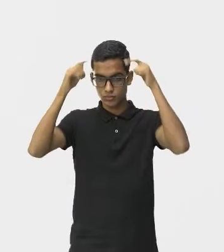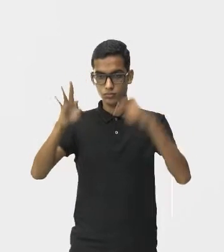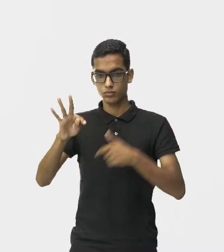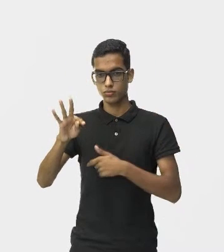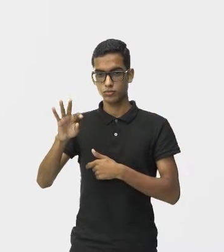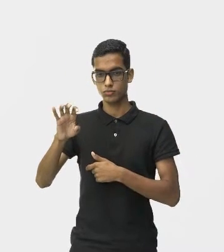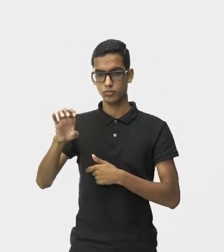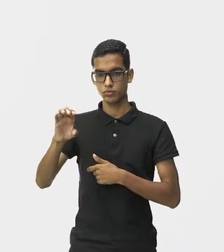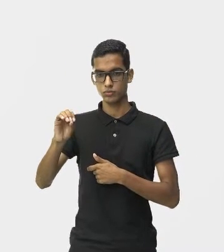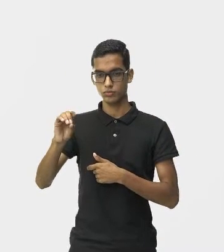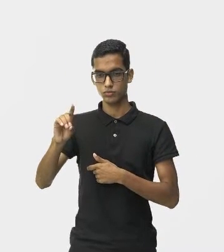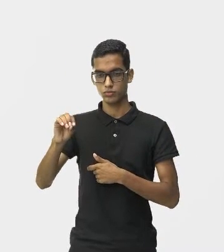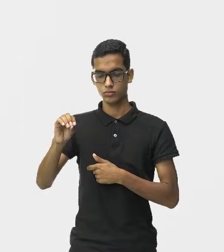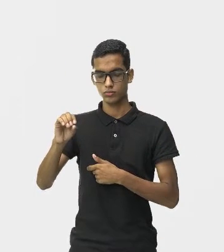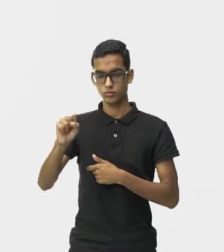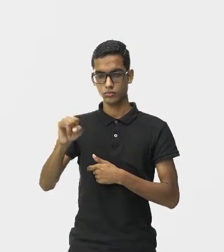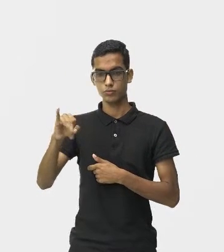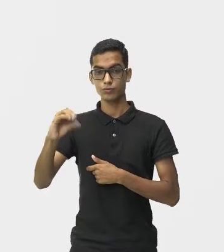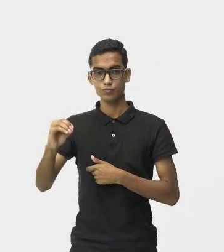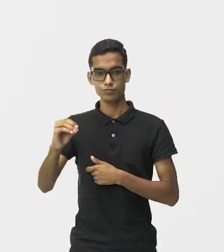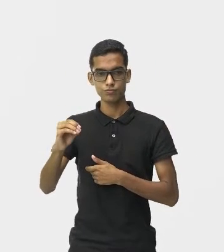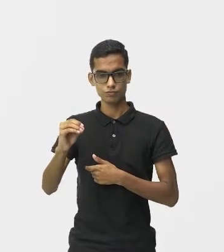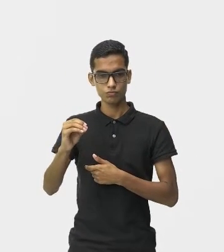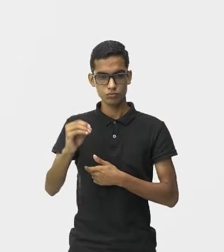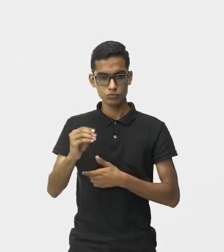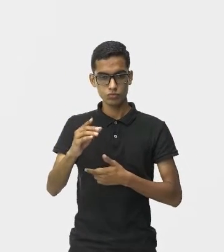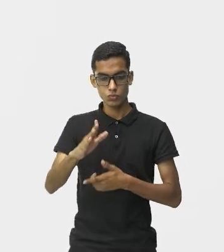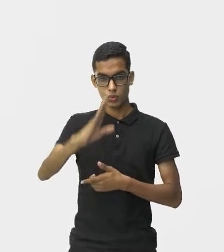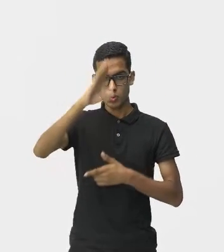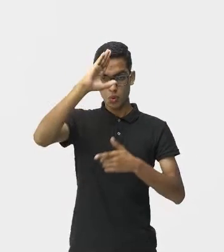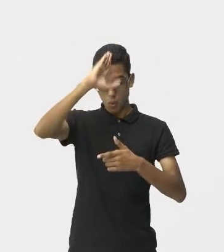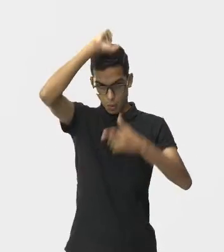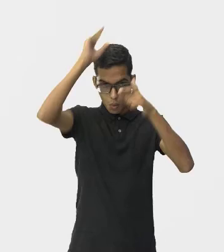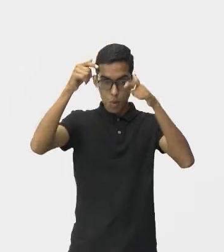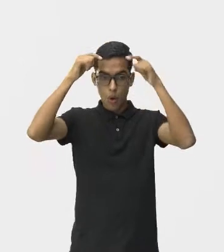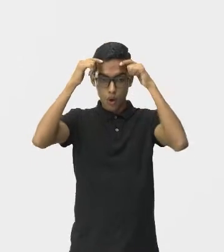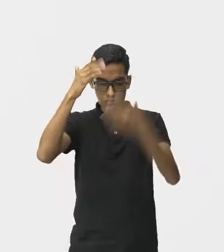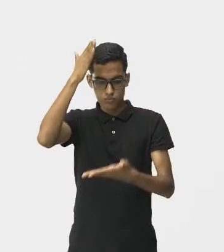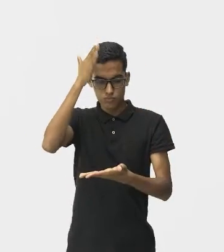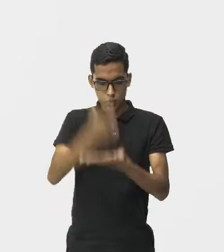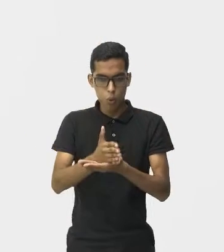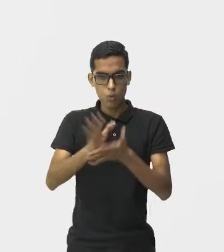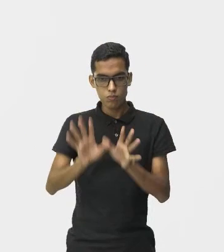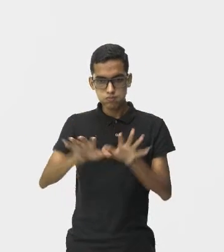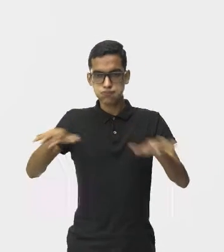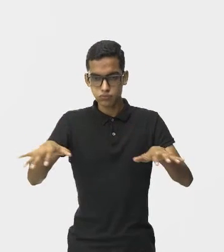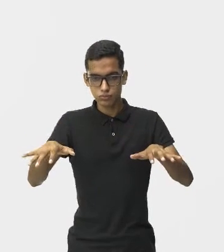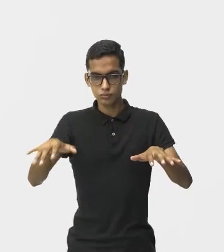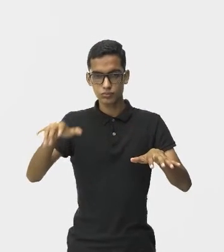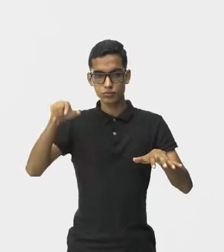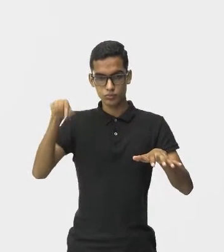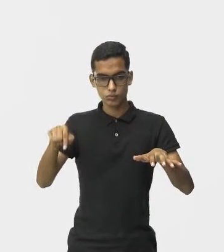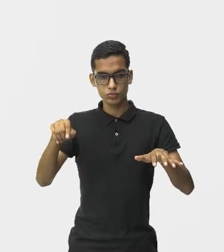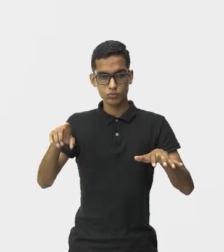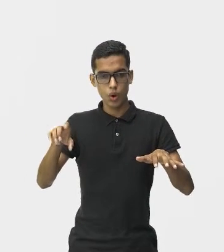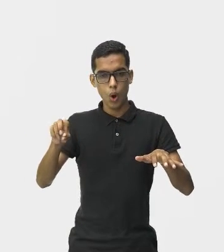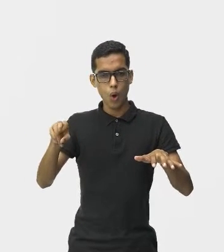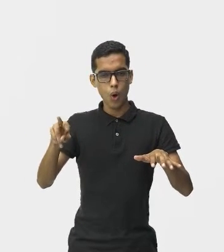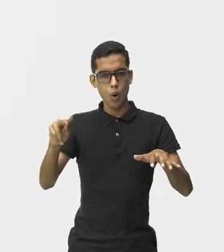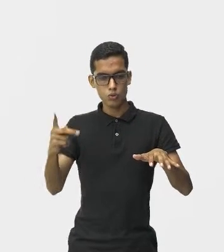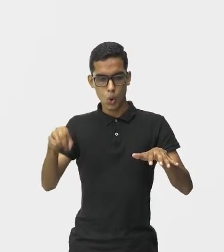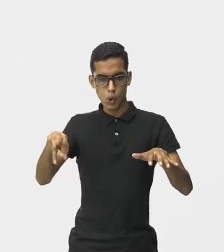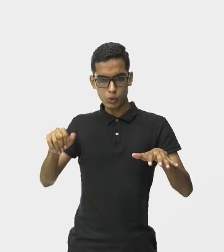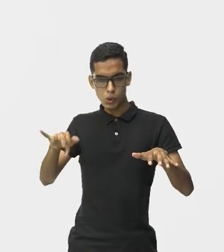Teodósio dividiu o Império Romano entre seus filhos. Honório ficou com a parte do Roma Ocidente e